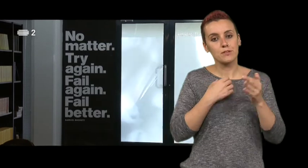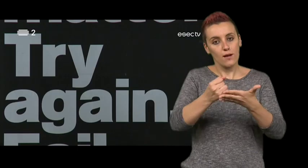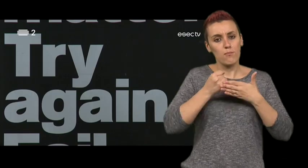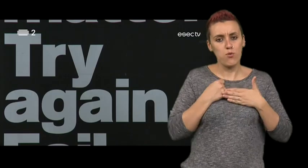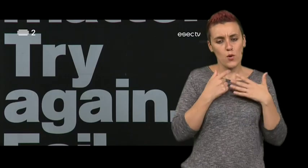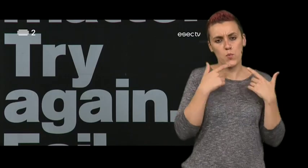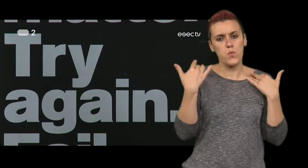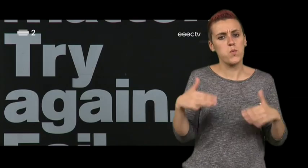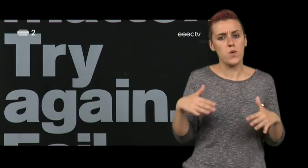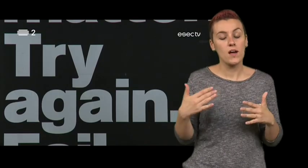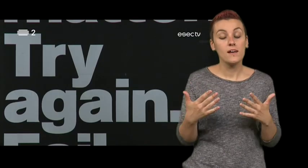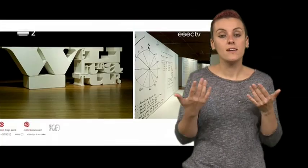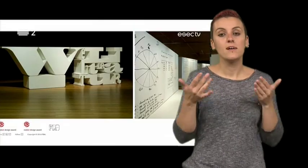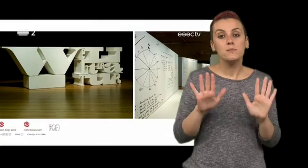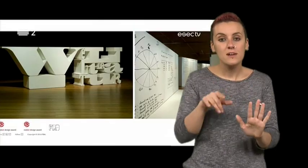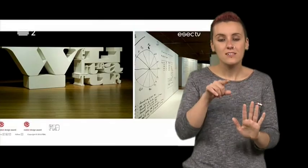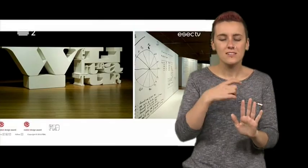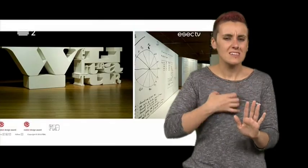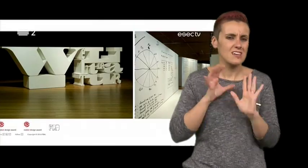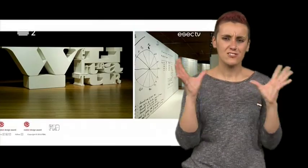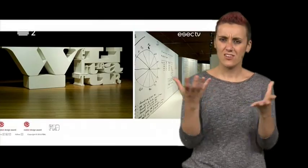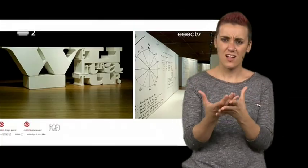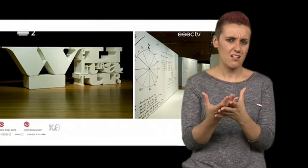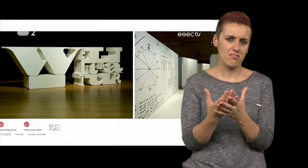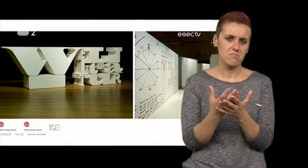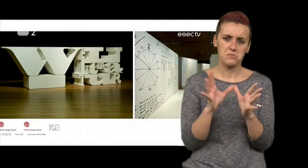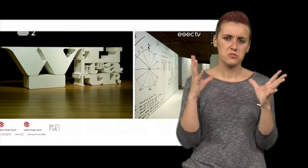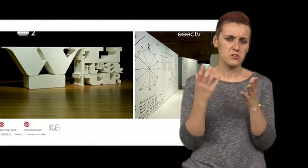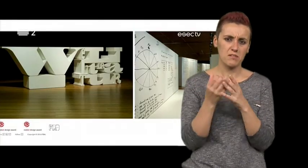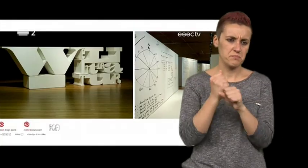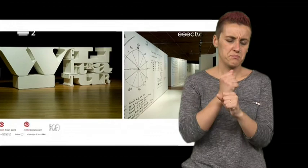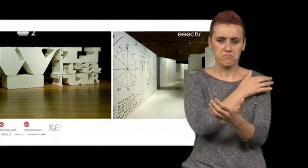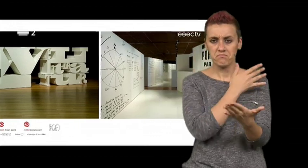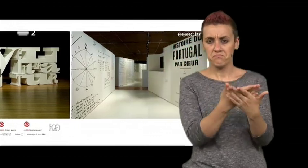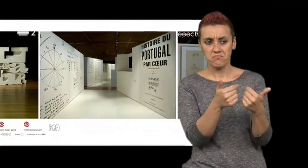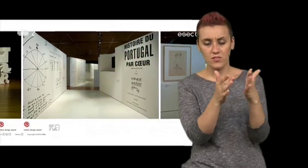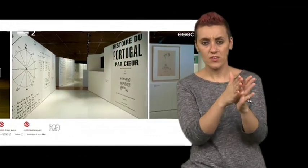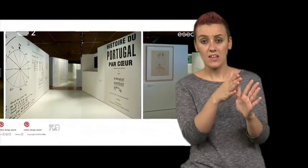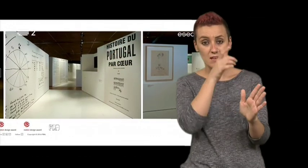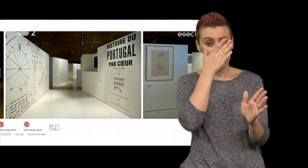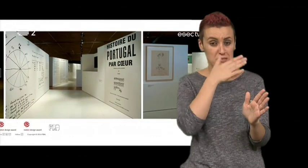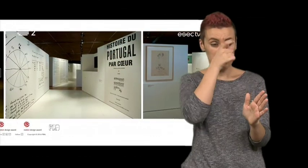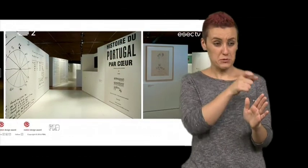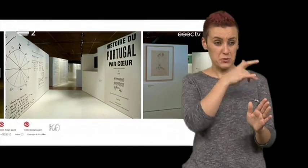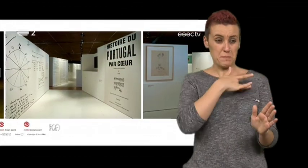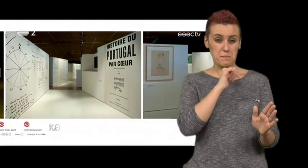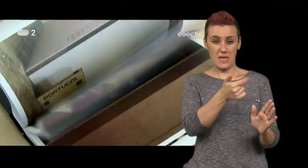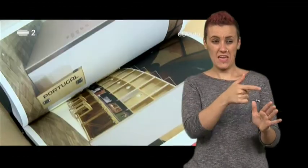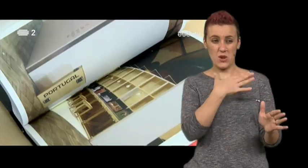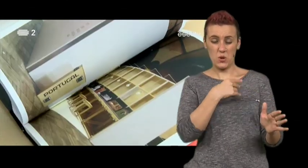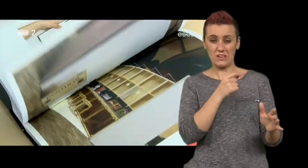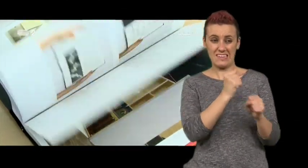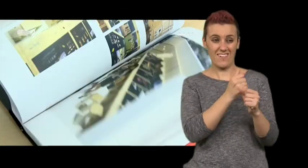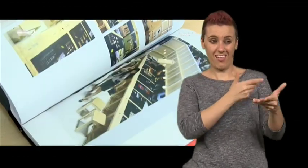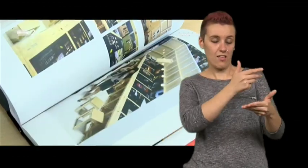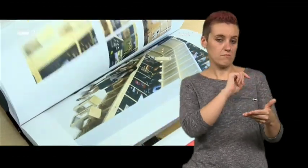muito apoiados. Mas isso eu acho que é geral nos trabalhos de todos. Não conseguimos trabalhar com pessoas de quem não gostemos. Essa